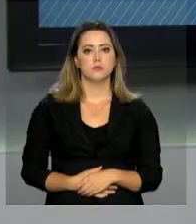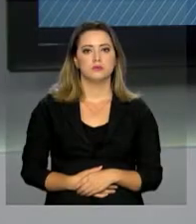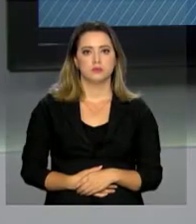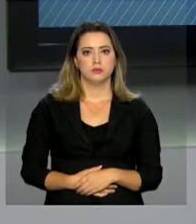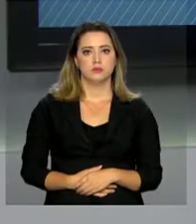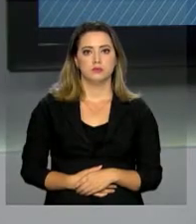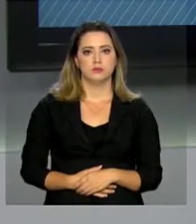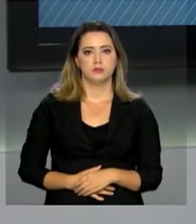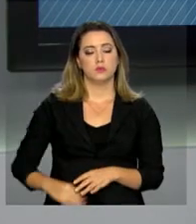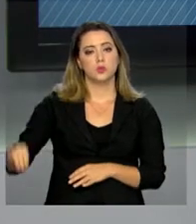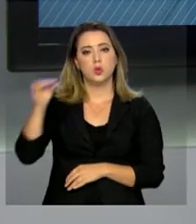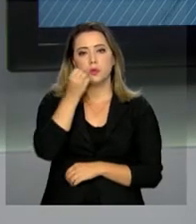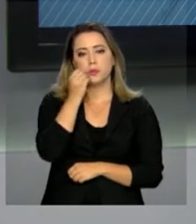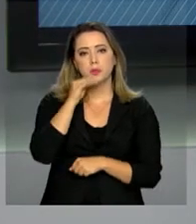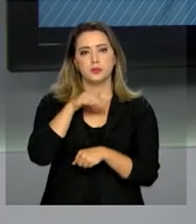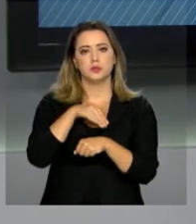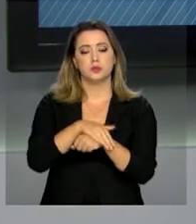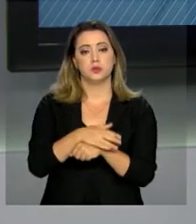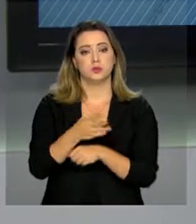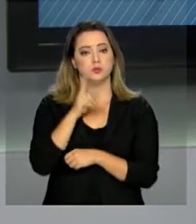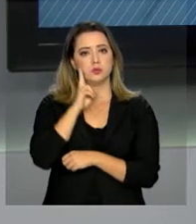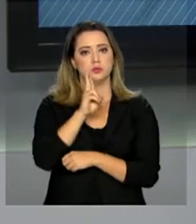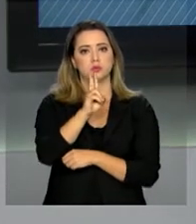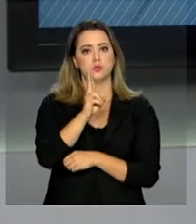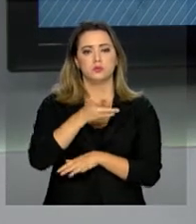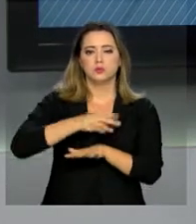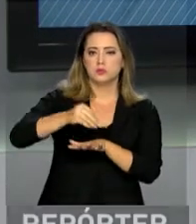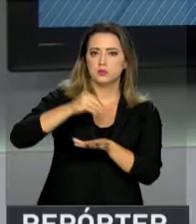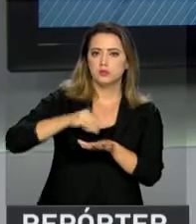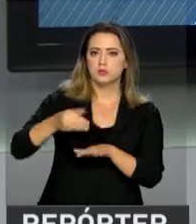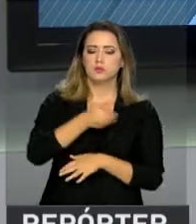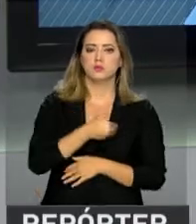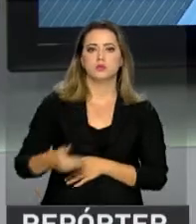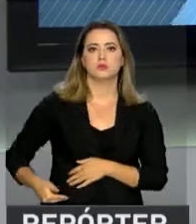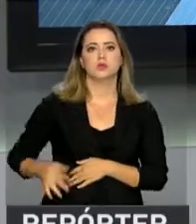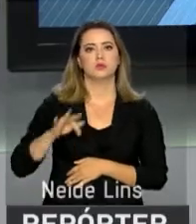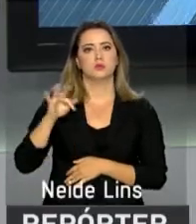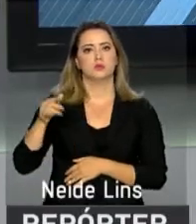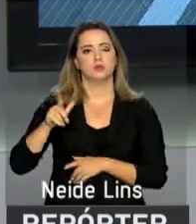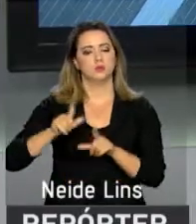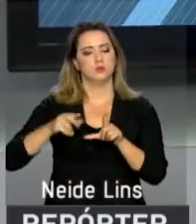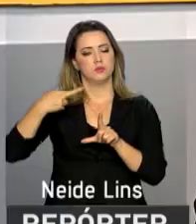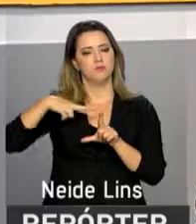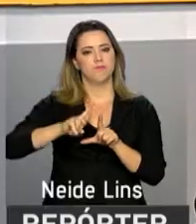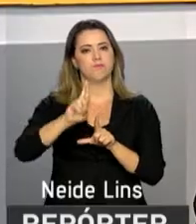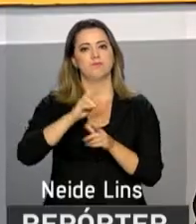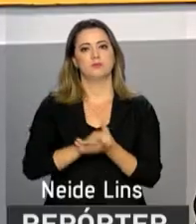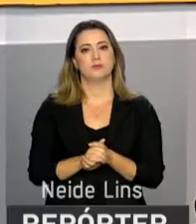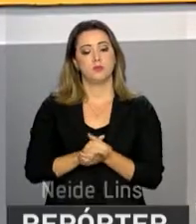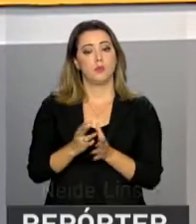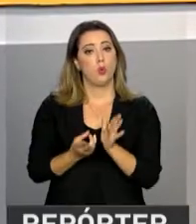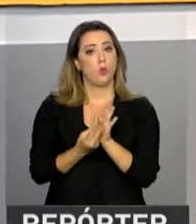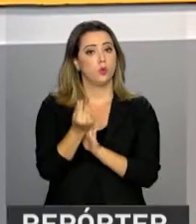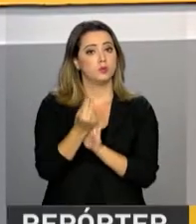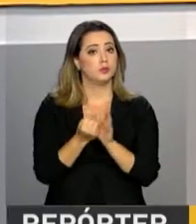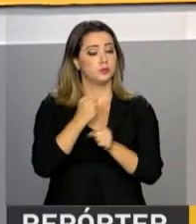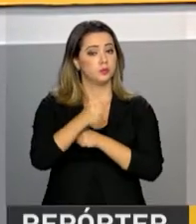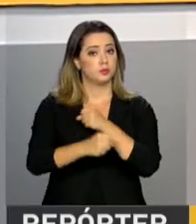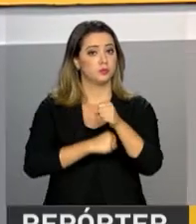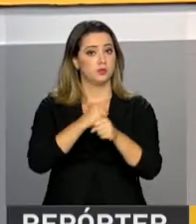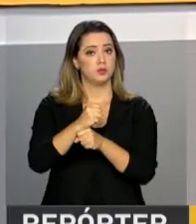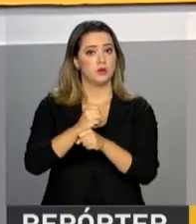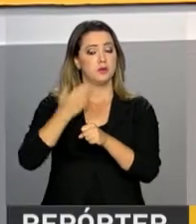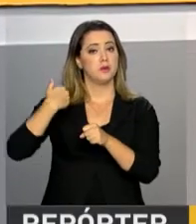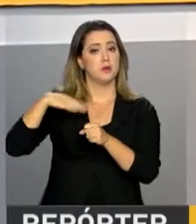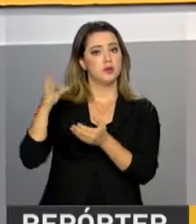olá boa noite a companhia agora as notícias do governo federal aqui no repórter nbr orçamento do ano que vem vai ter